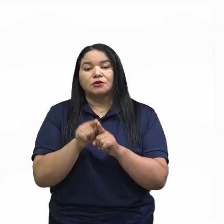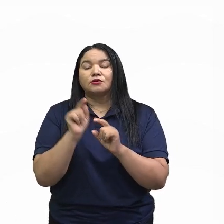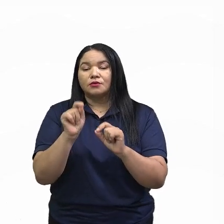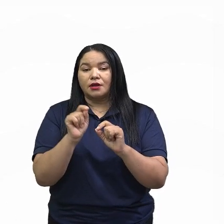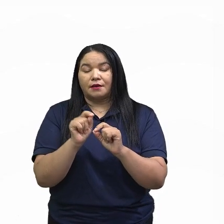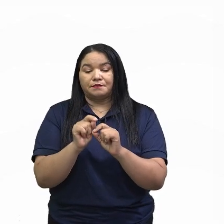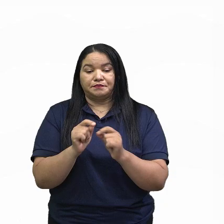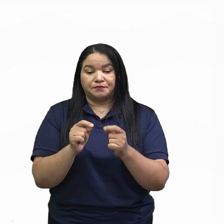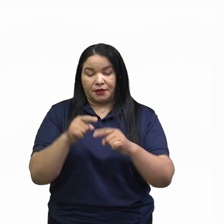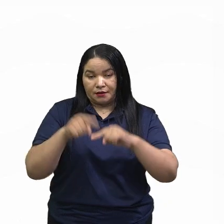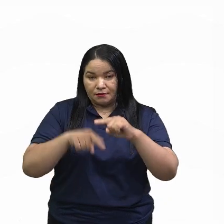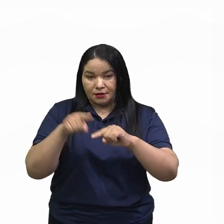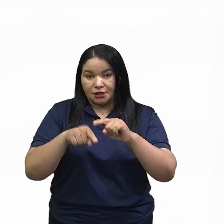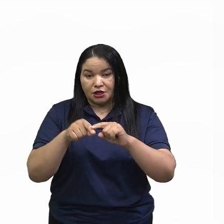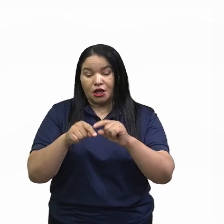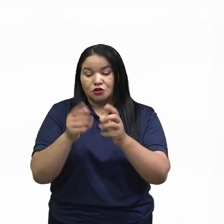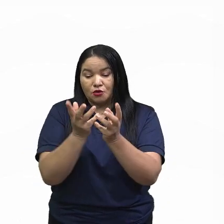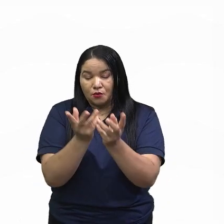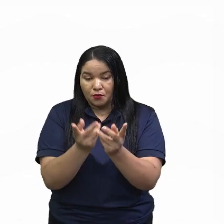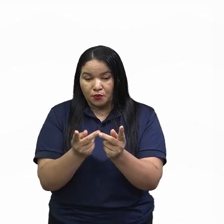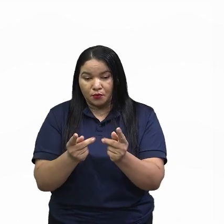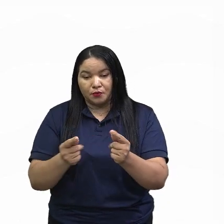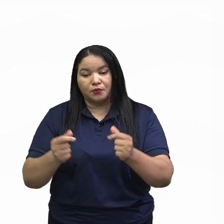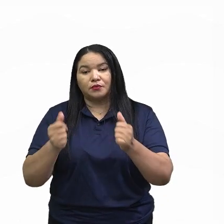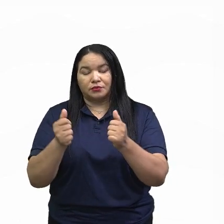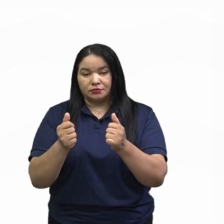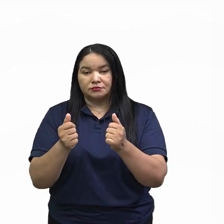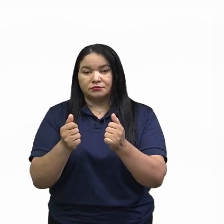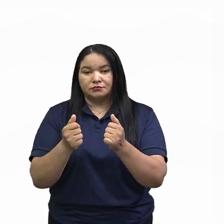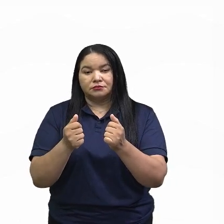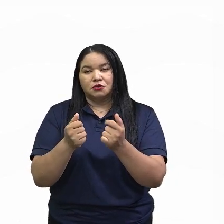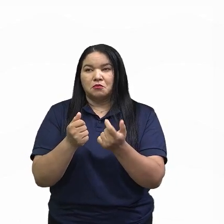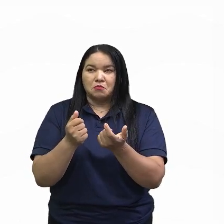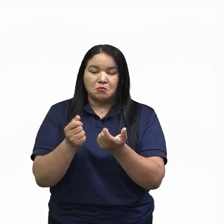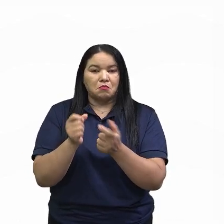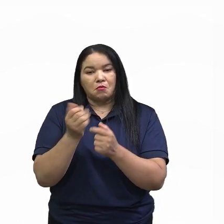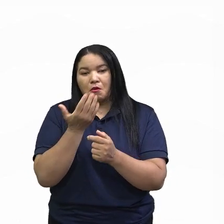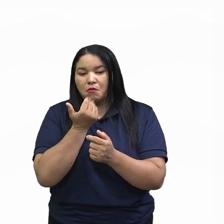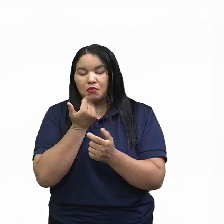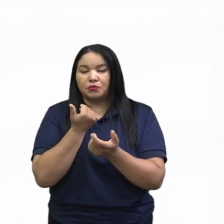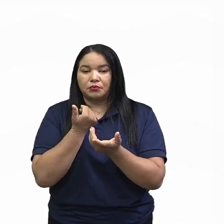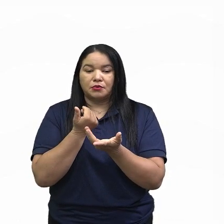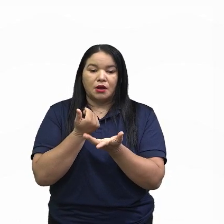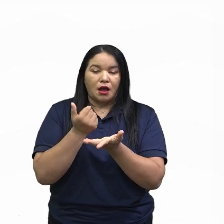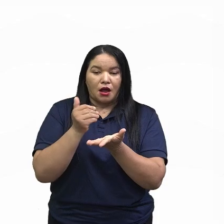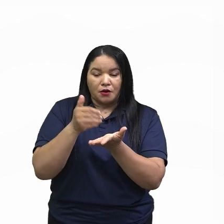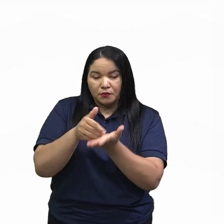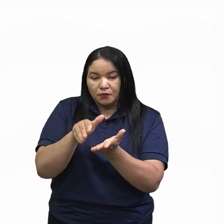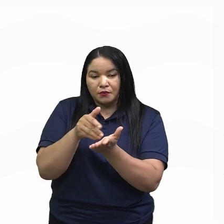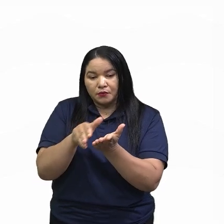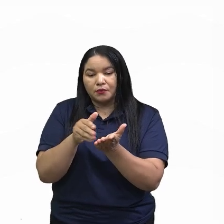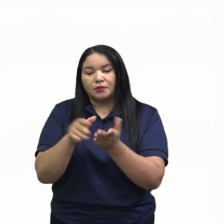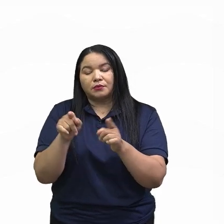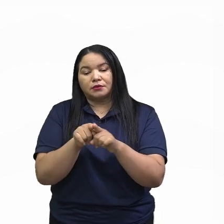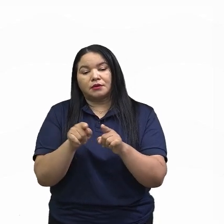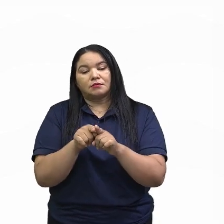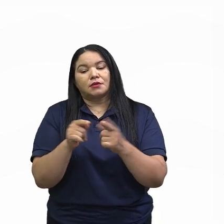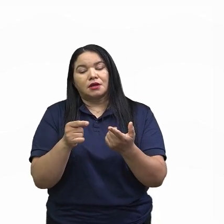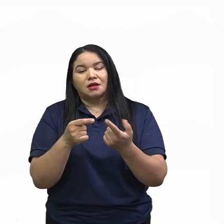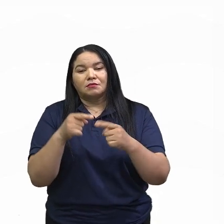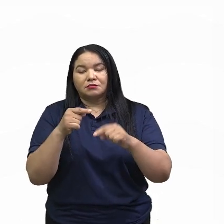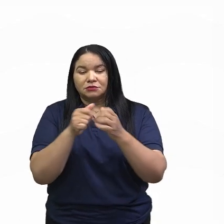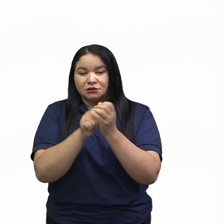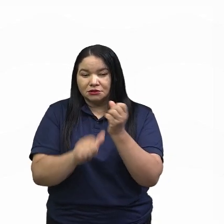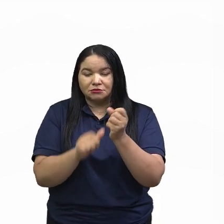da decomposição de materiais como resíduos alimentares, esgoto e excrementos. Ele